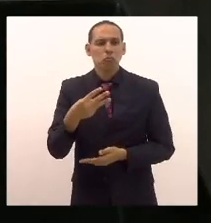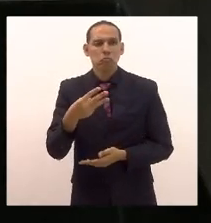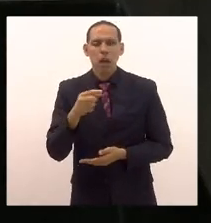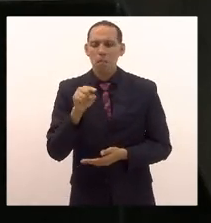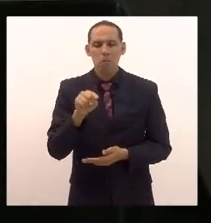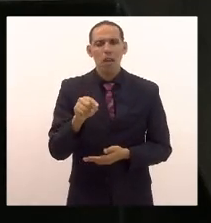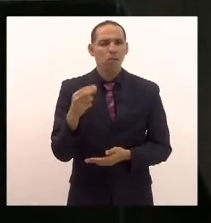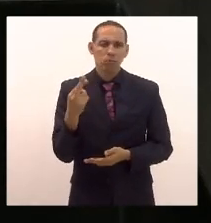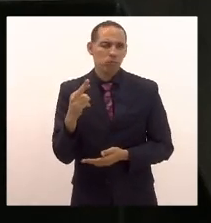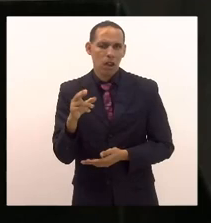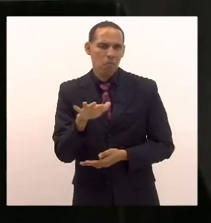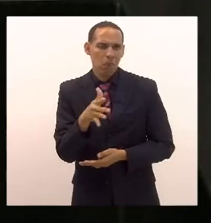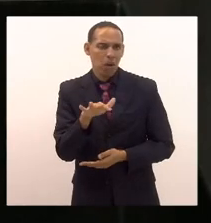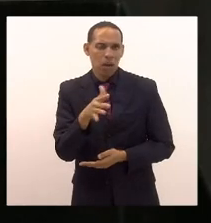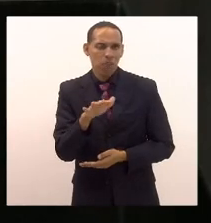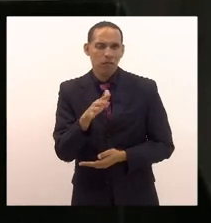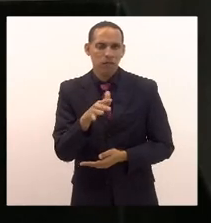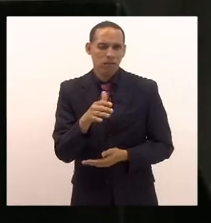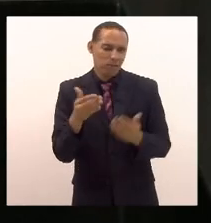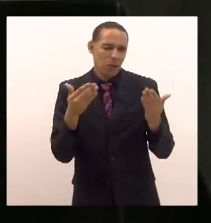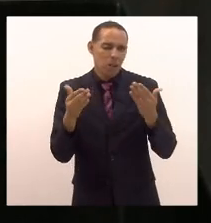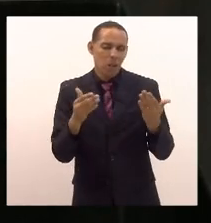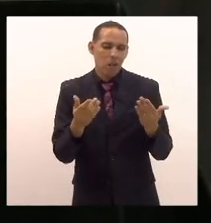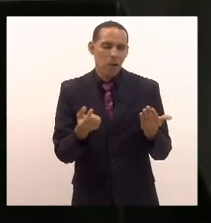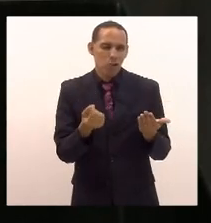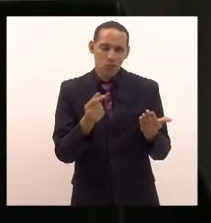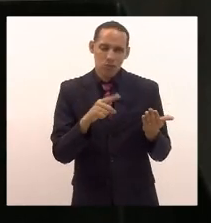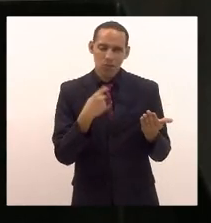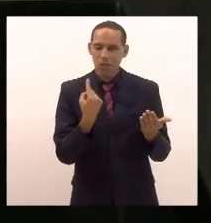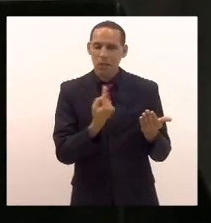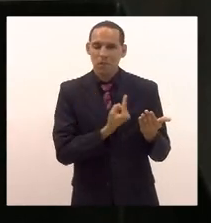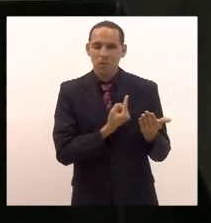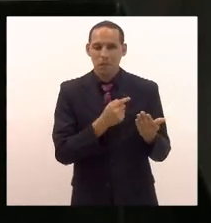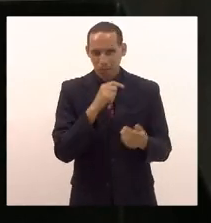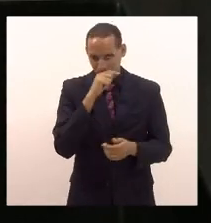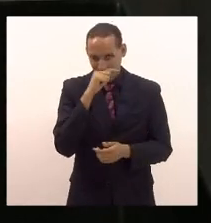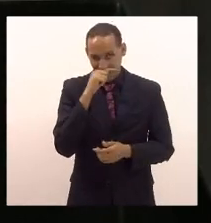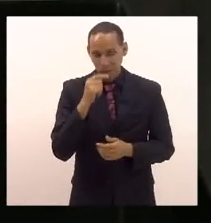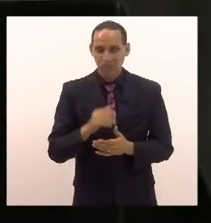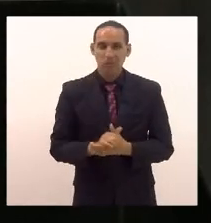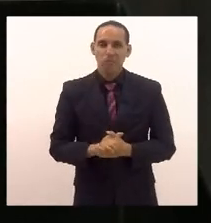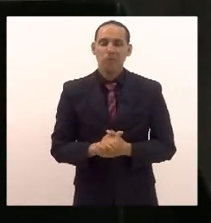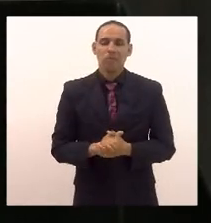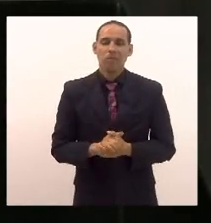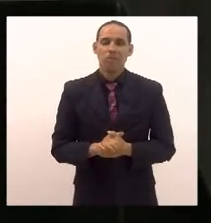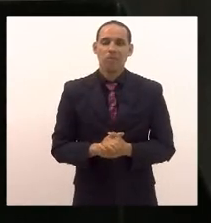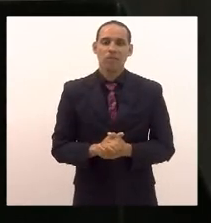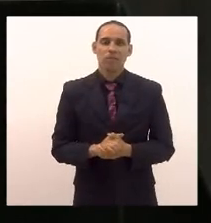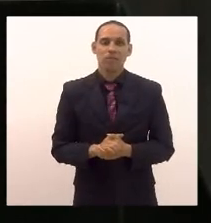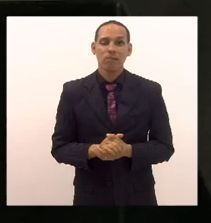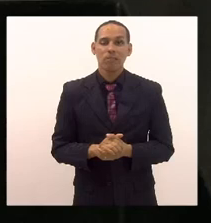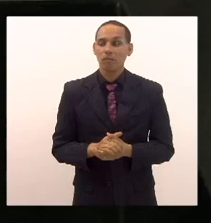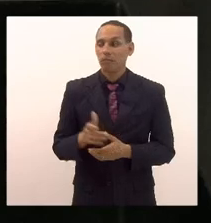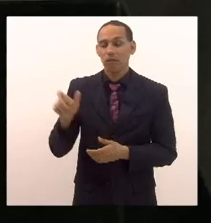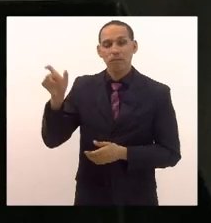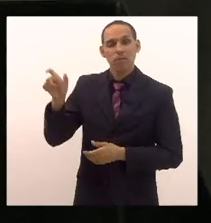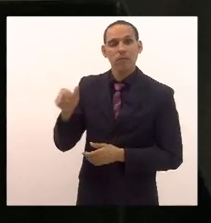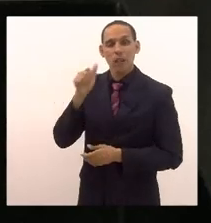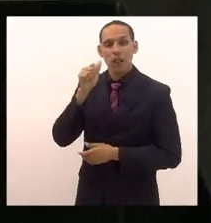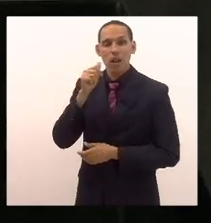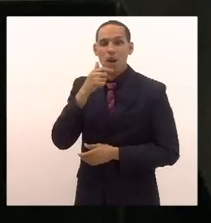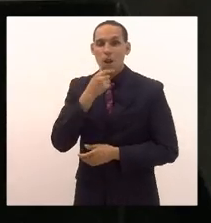mil reais não é comparando aqui com nosso com a nossa moeda e o atleta masculino